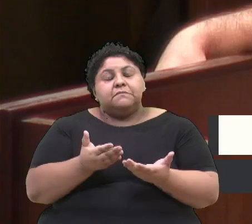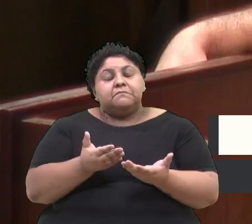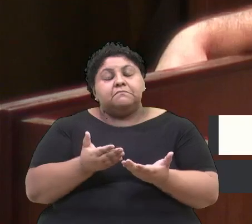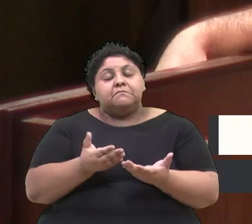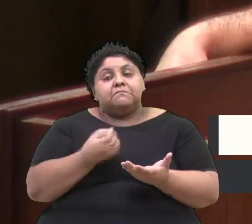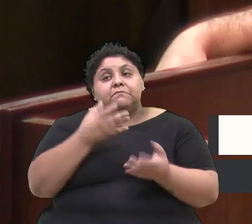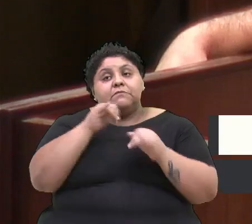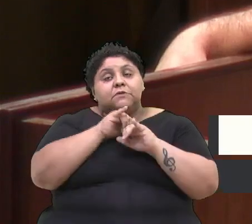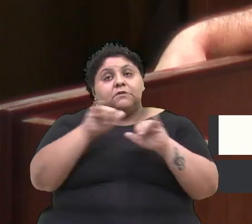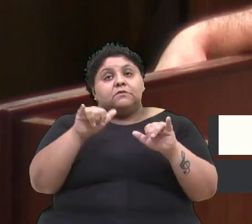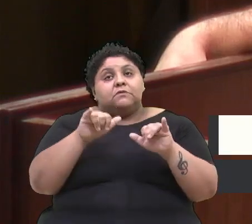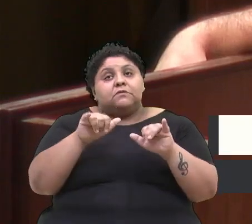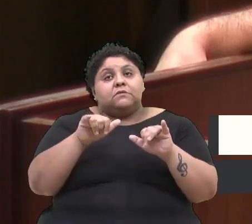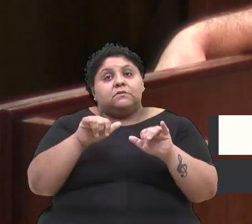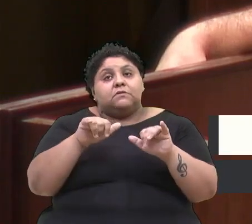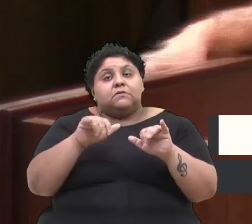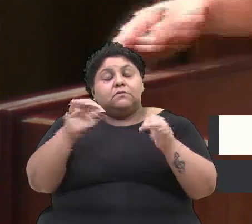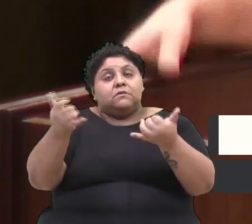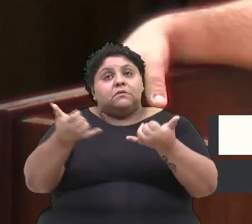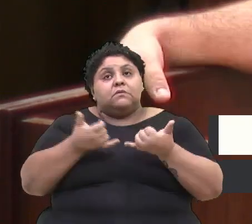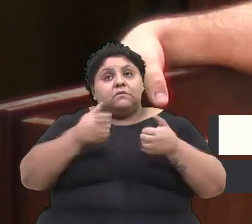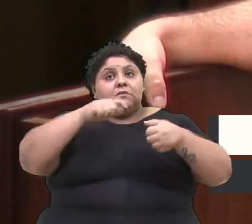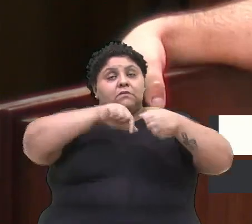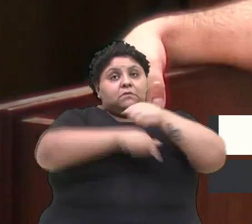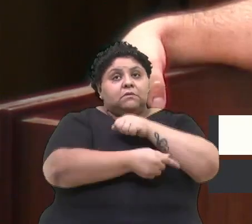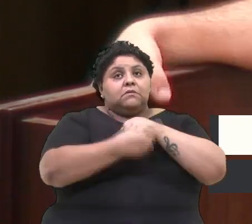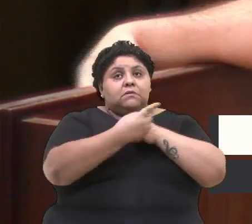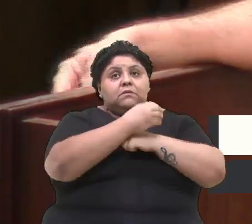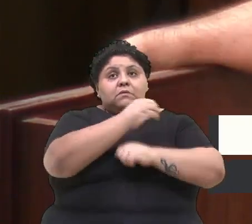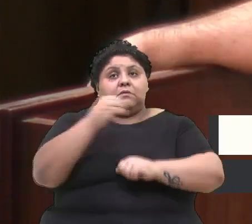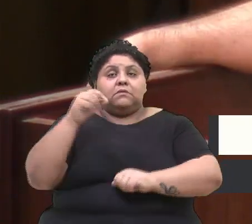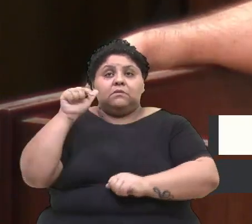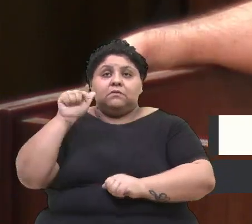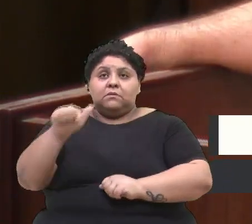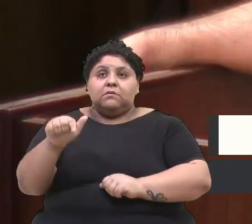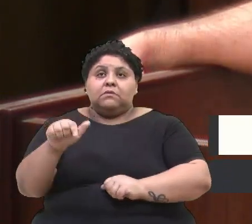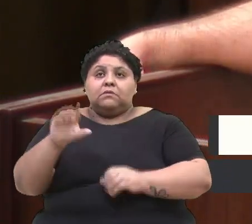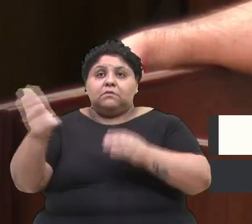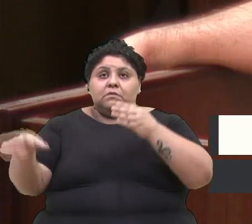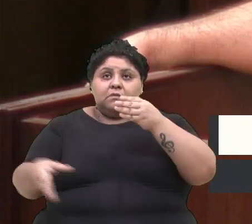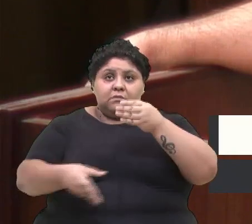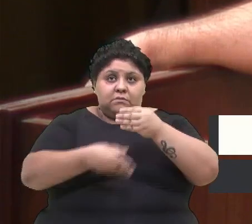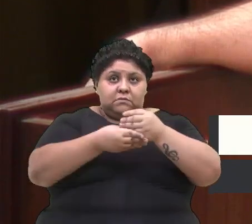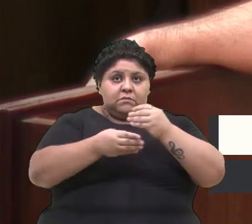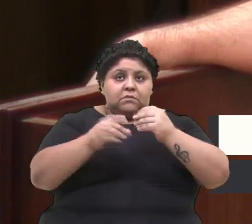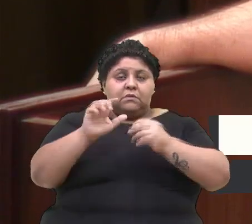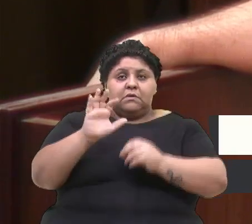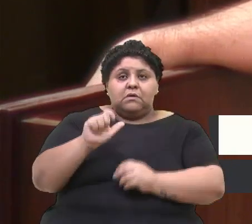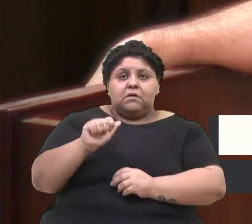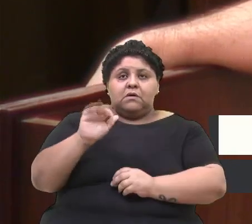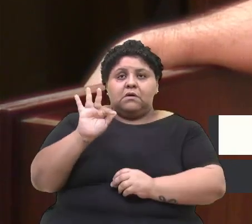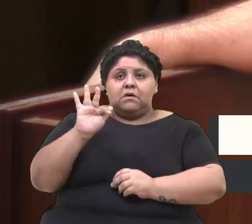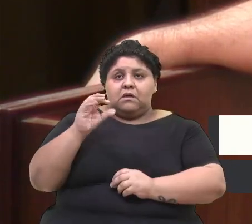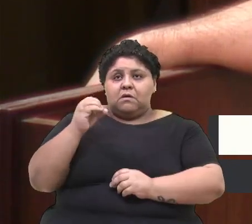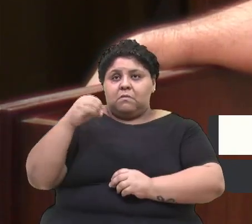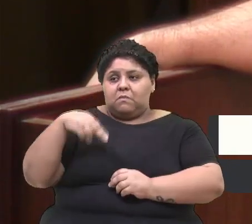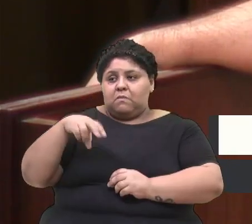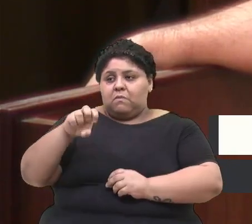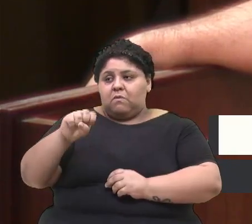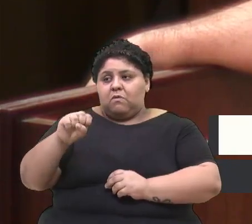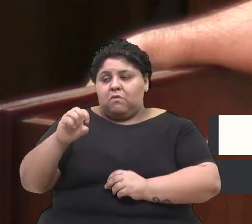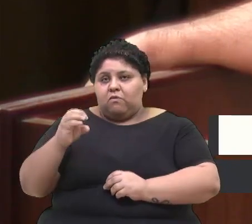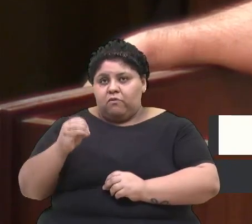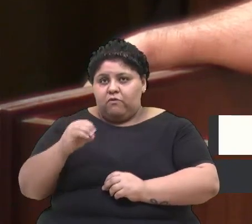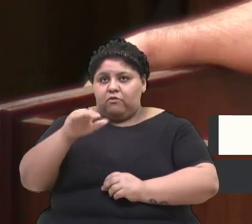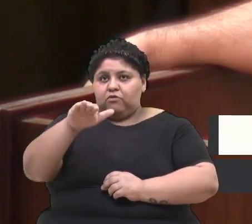Acabei de receber agora que foi depositado R$100 mil numa emenda parlamentar do deputado Afonso Mota, que eu solicitei para uma máquina